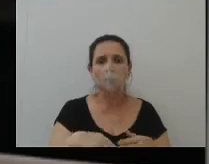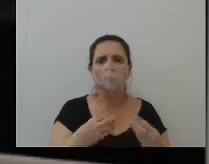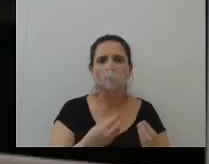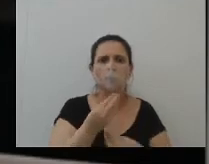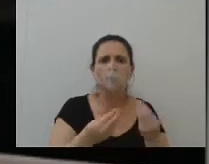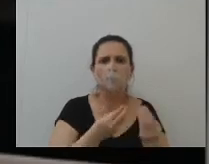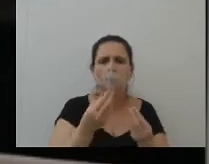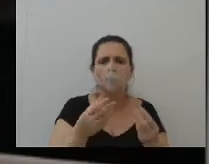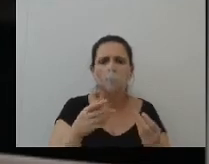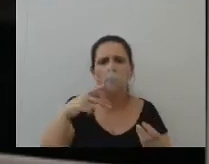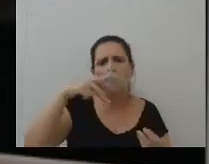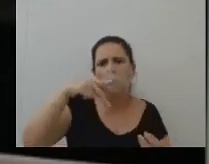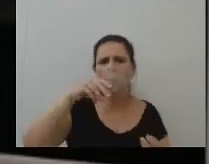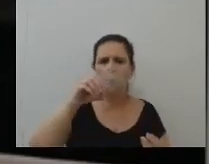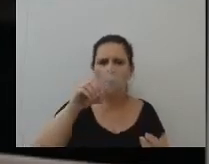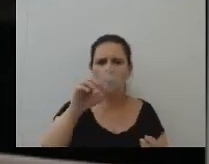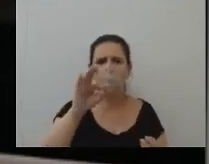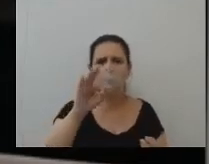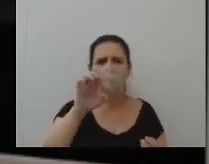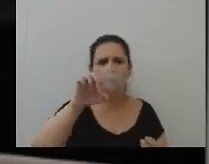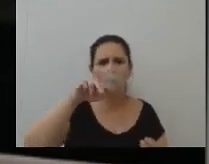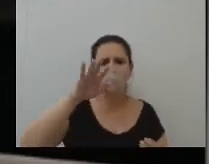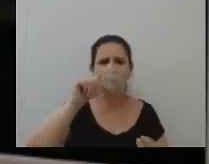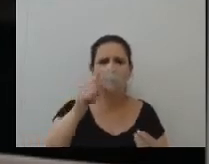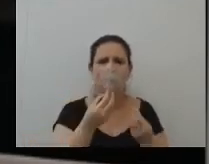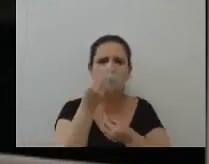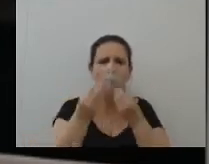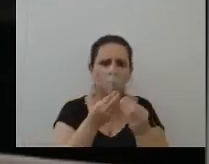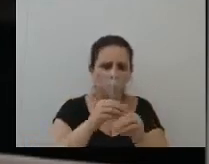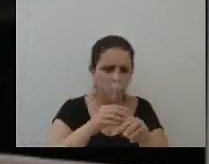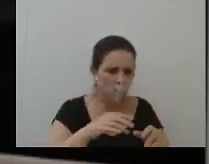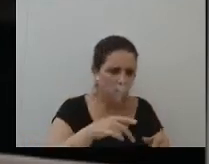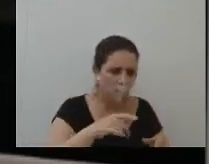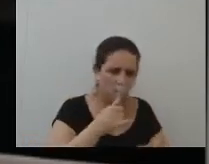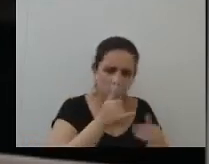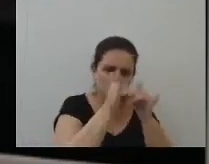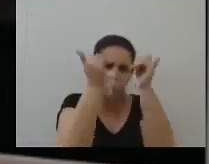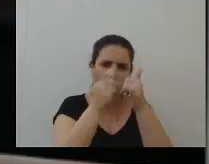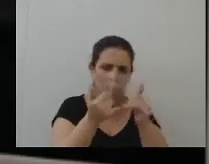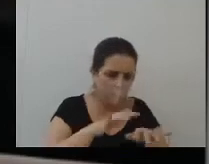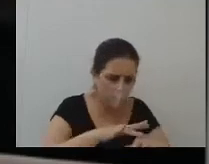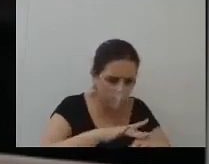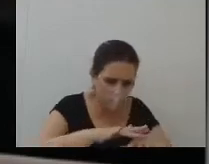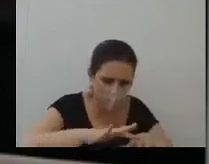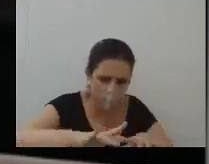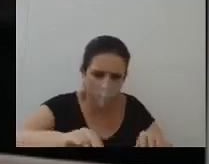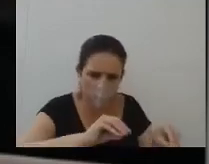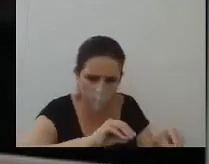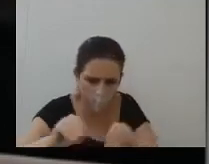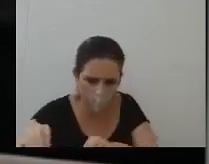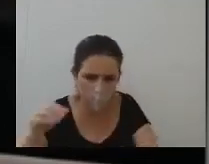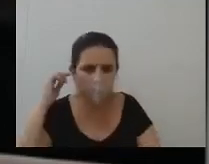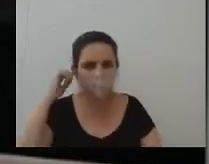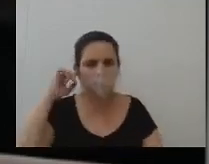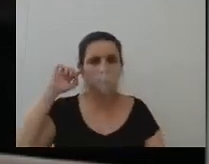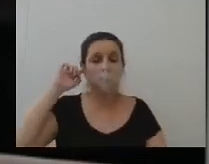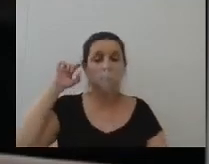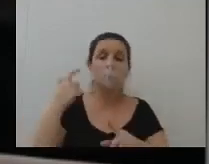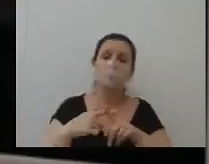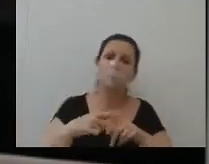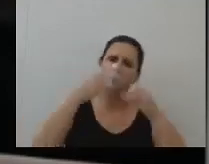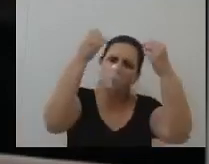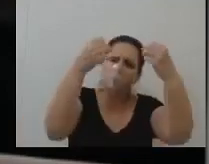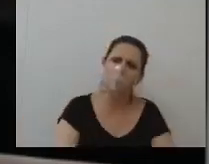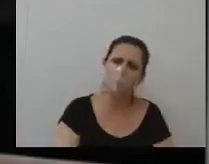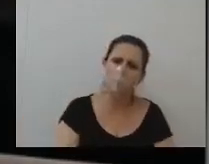quase uma potência. Né? Com que potência, com que fluidez essa energia vai correr de um ponto para outro. Por que eu falo disso? Por